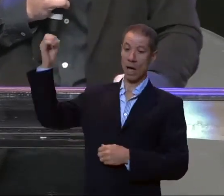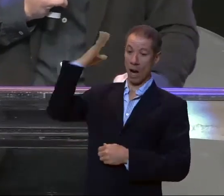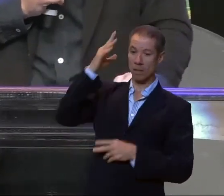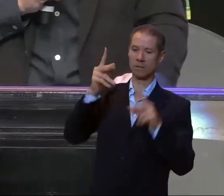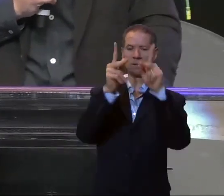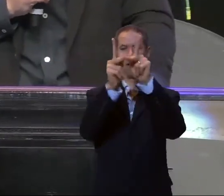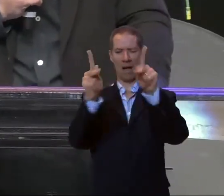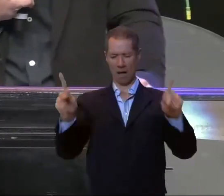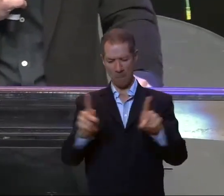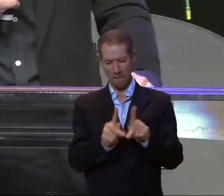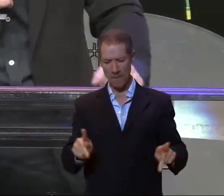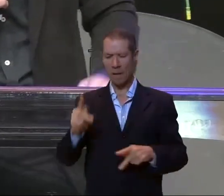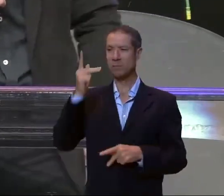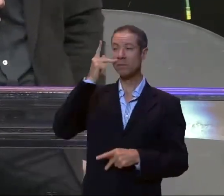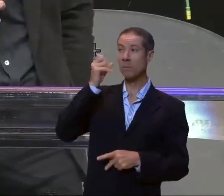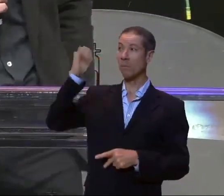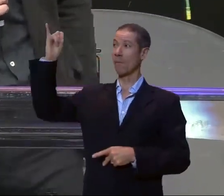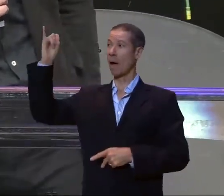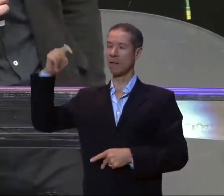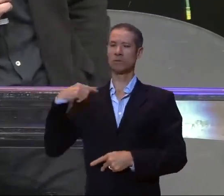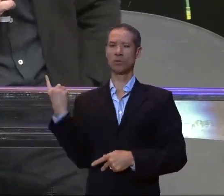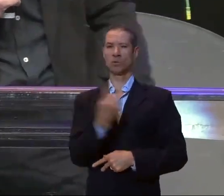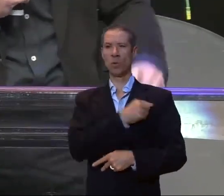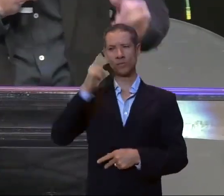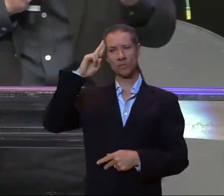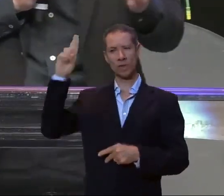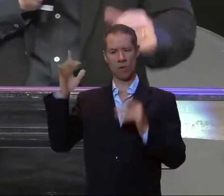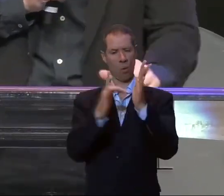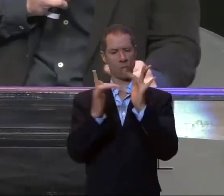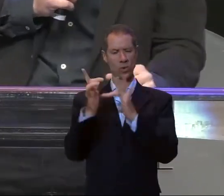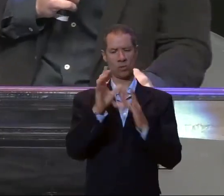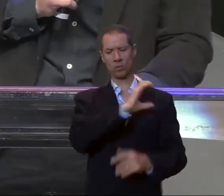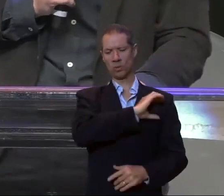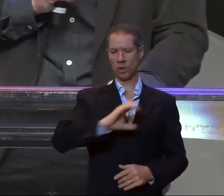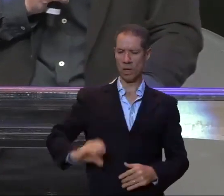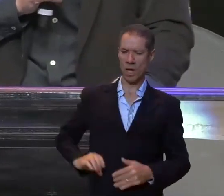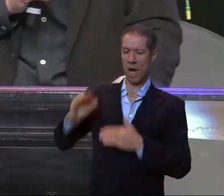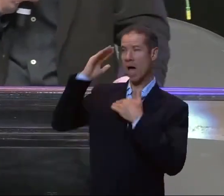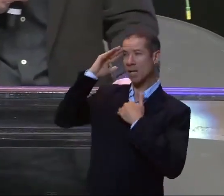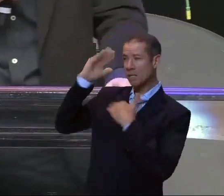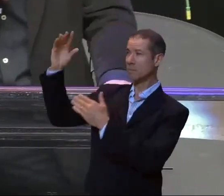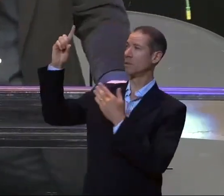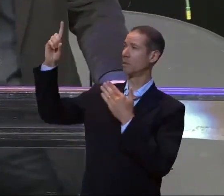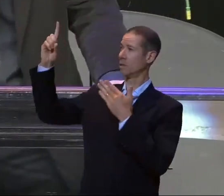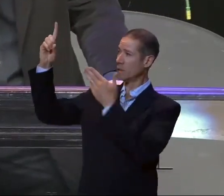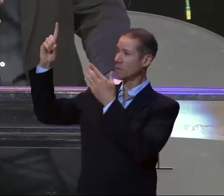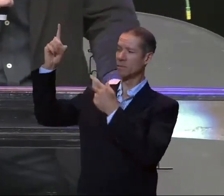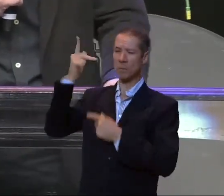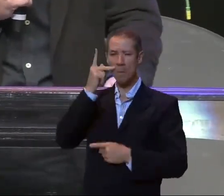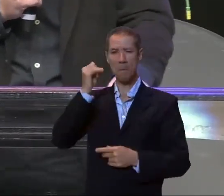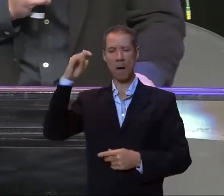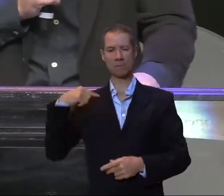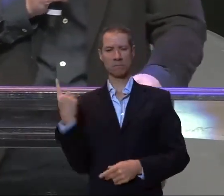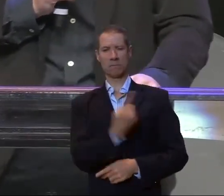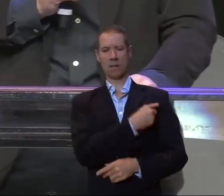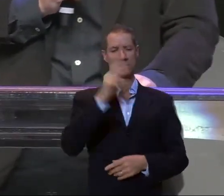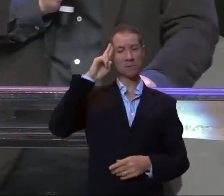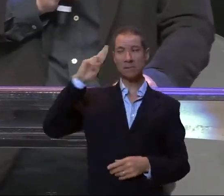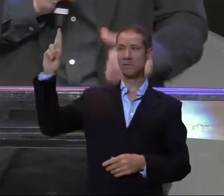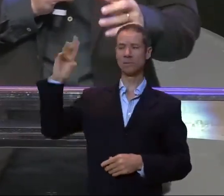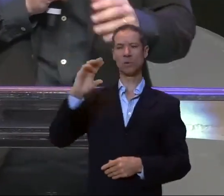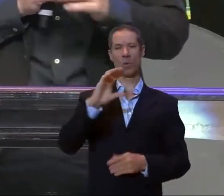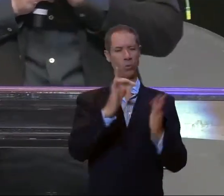parte de nosso Pai e do Senhor Jesus Cristo. Sempre agradecemos a Deus, o Pai de nosso Senhor Jesus